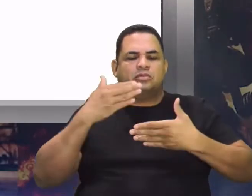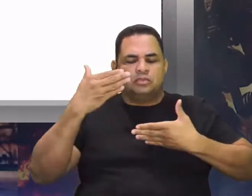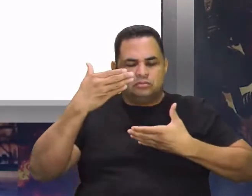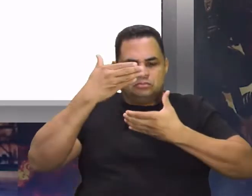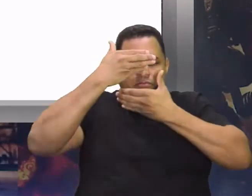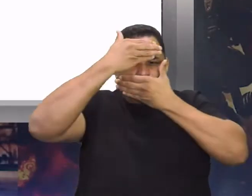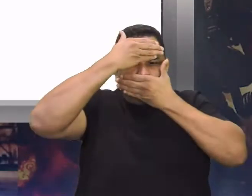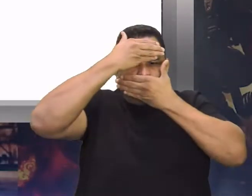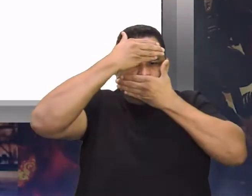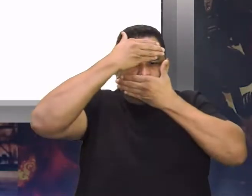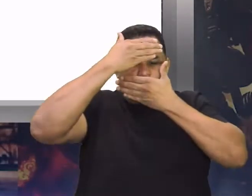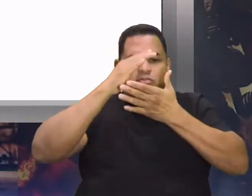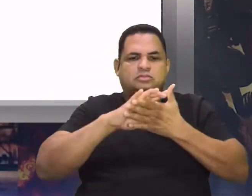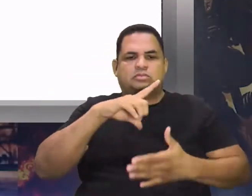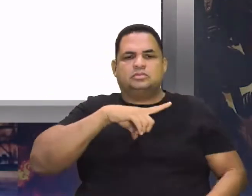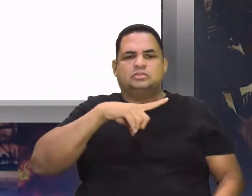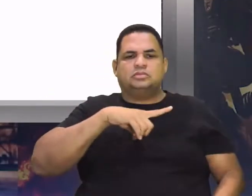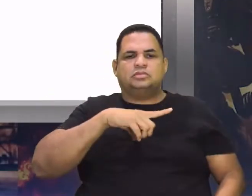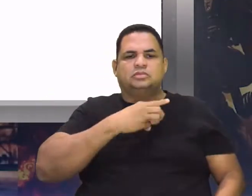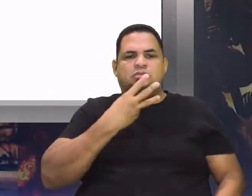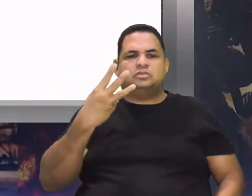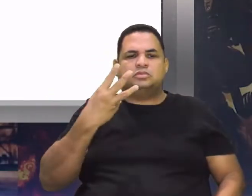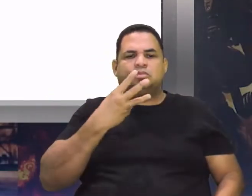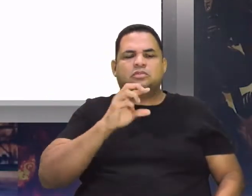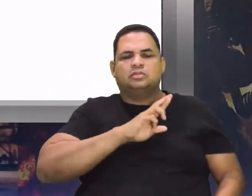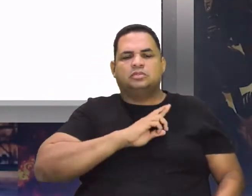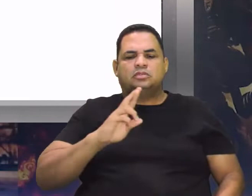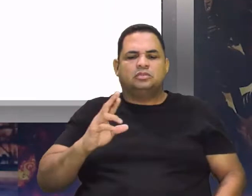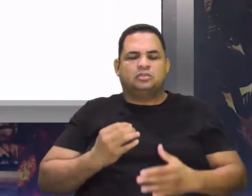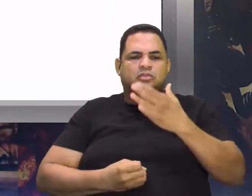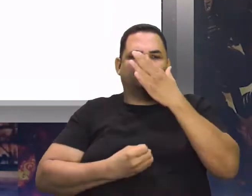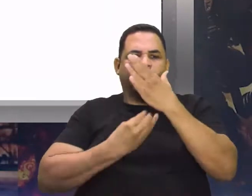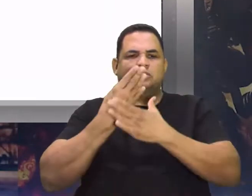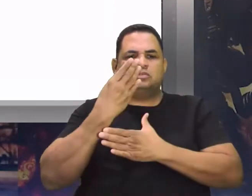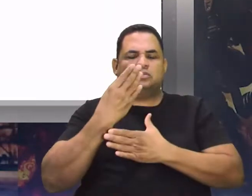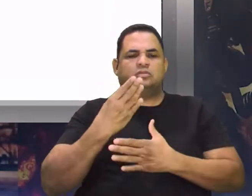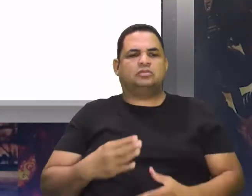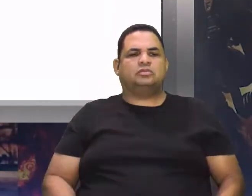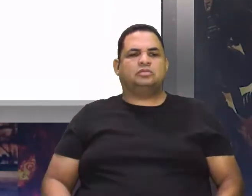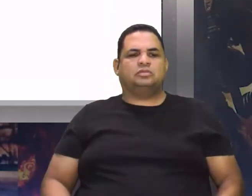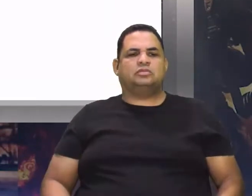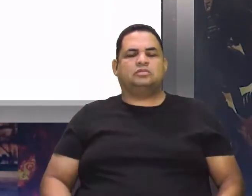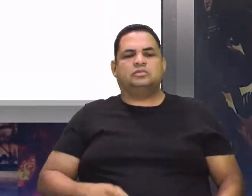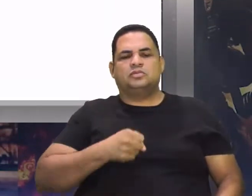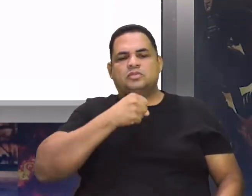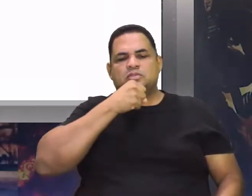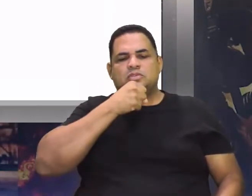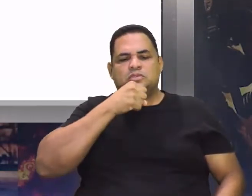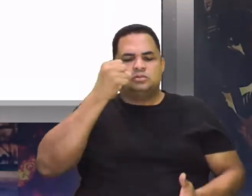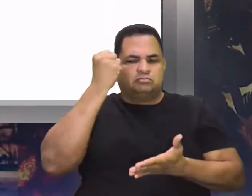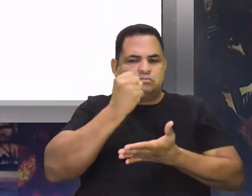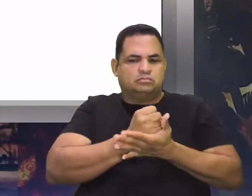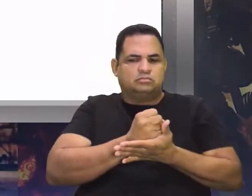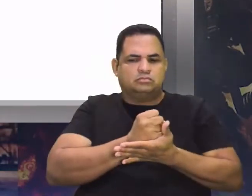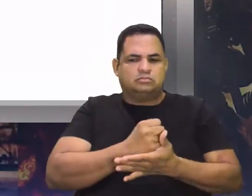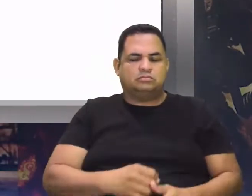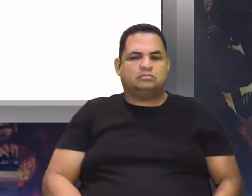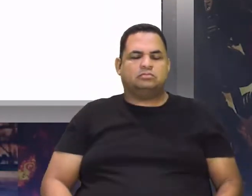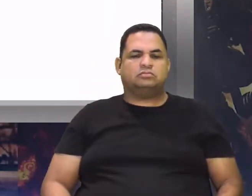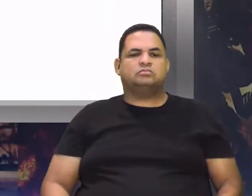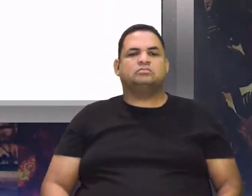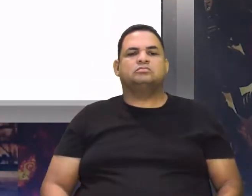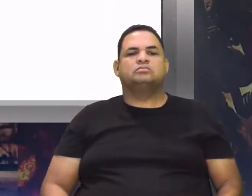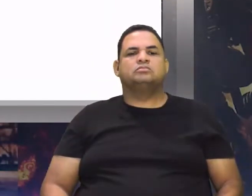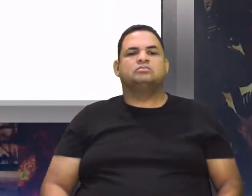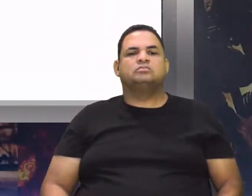islamismo. 3 religiões vindo do Antigo Testamento. E